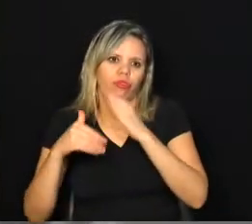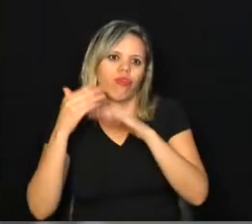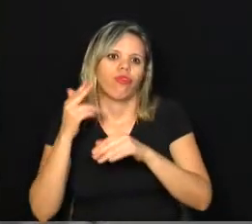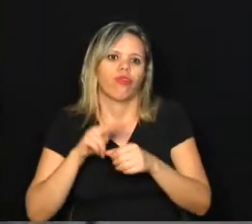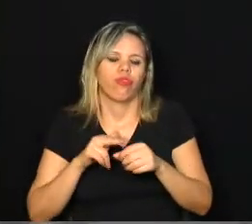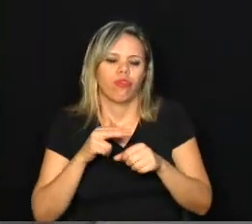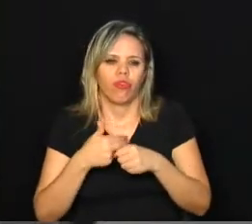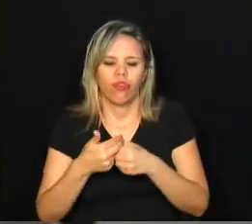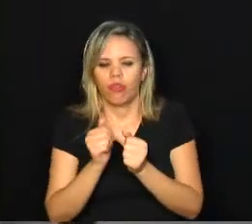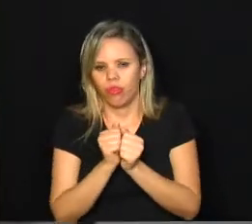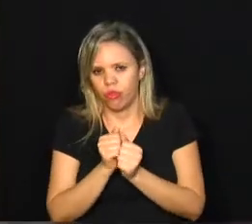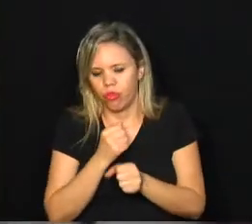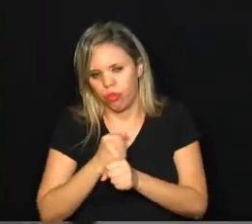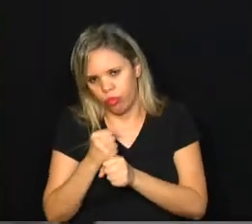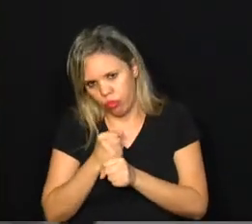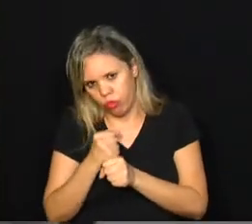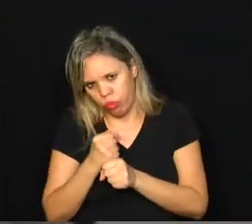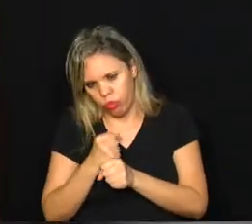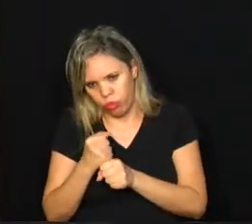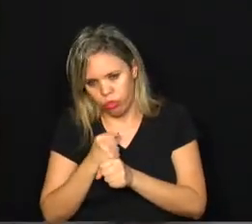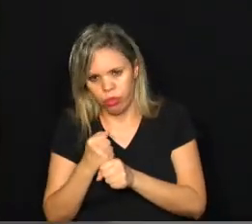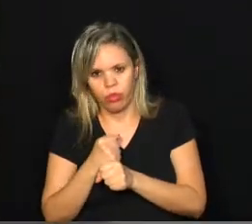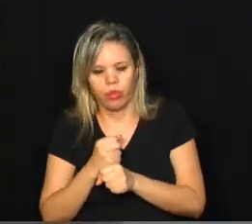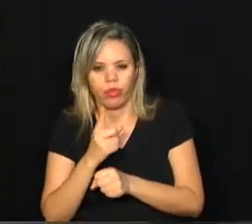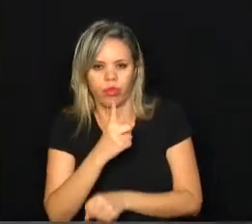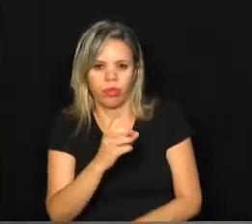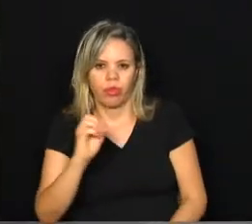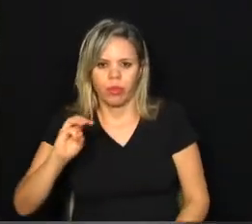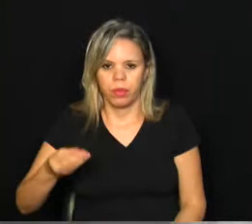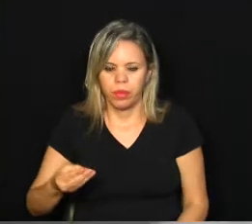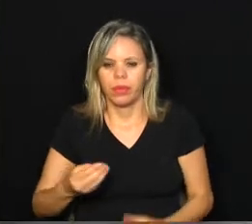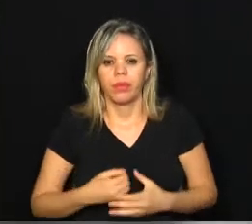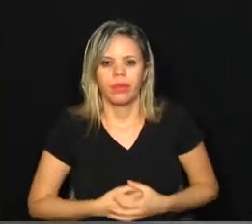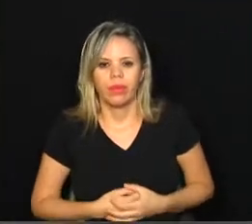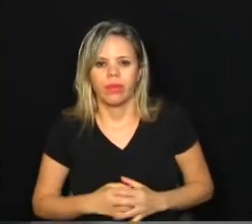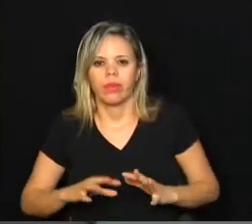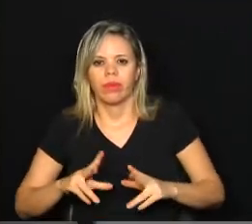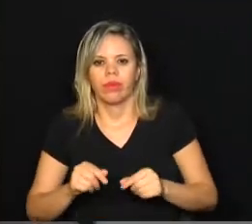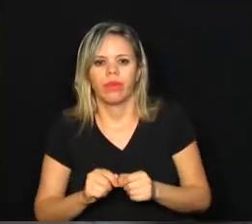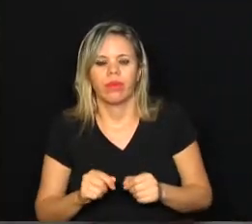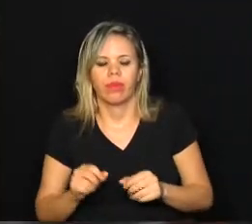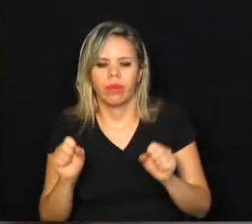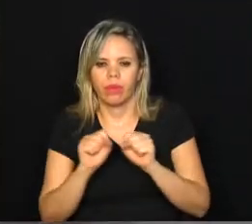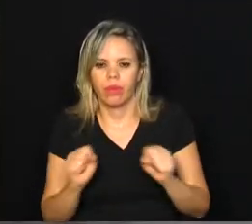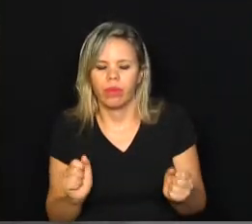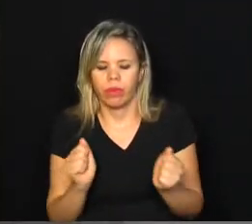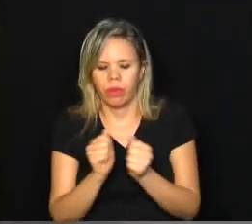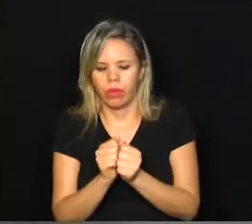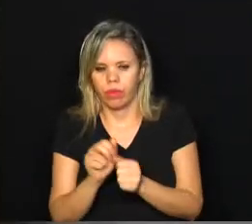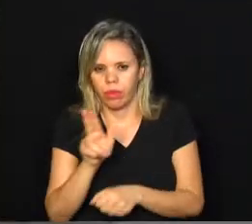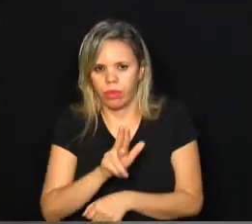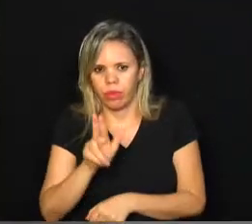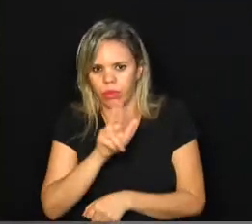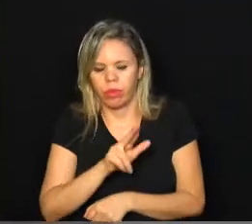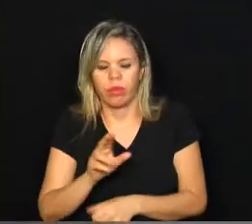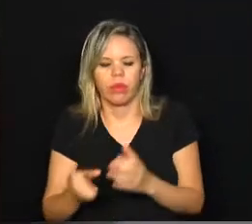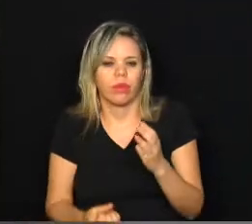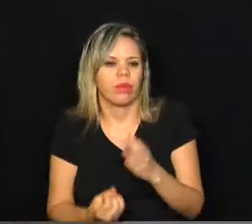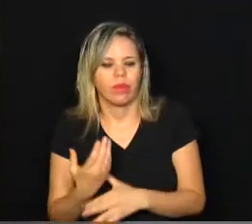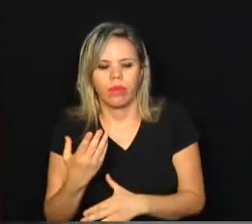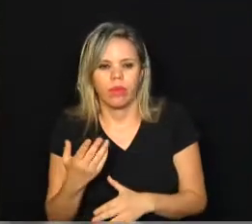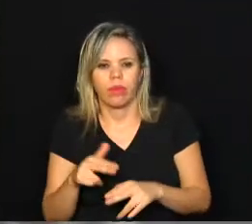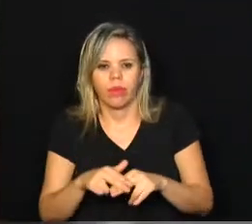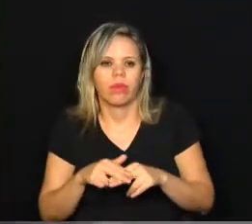universidade, nos últimos anos, geralmente excedem 100 milhões de reais. Ou seja, todo esse ecossistema em torno da universidade ocorre por